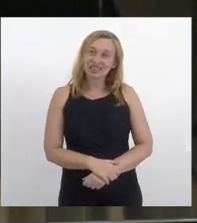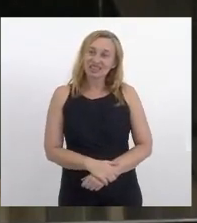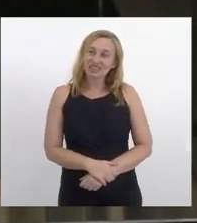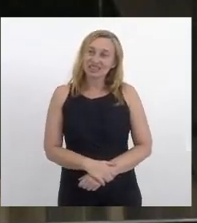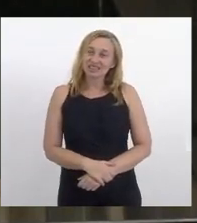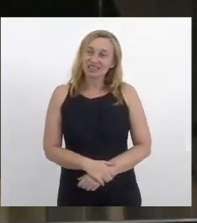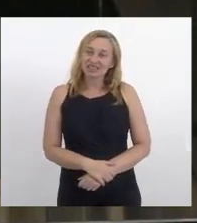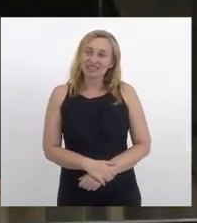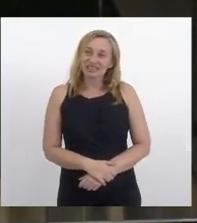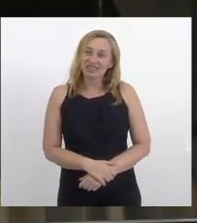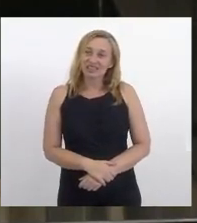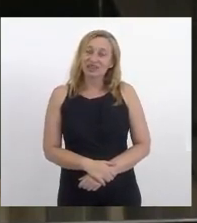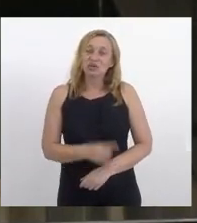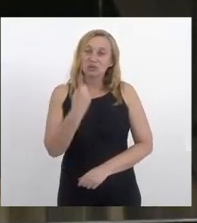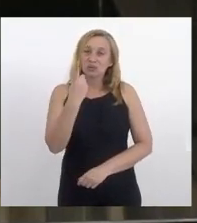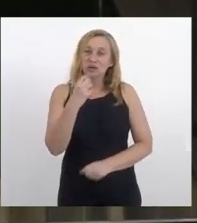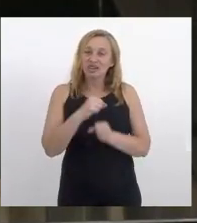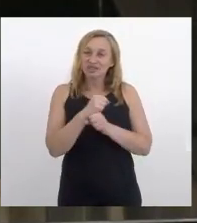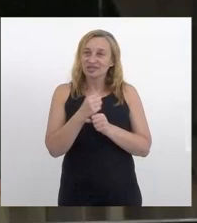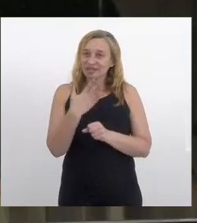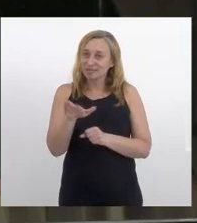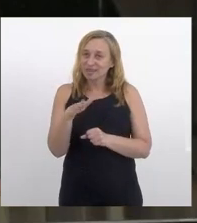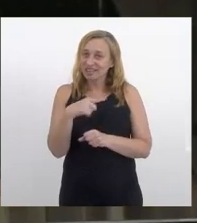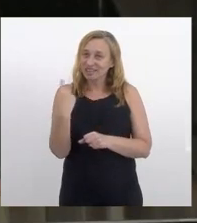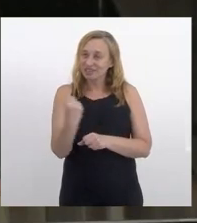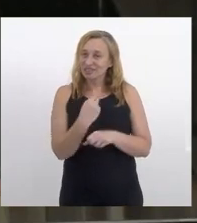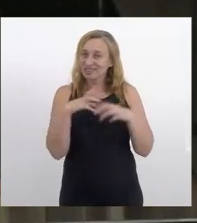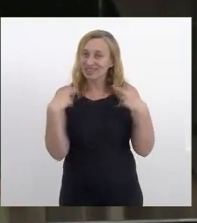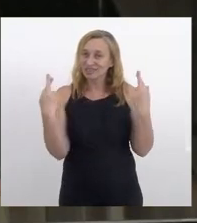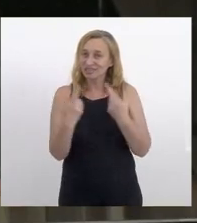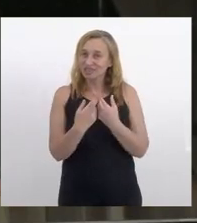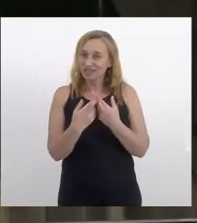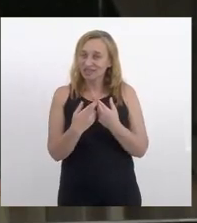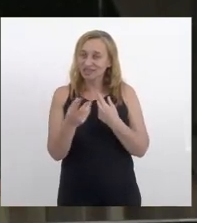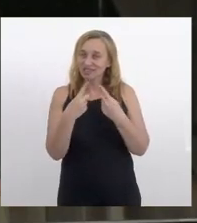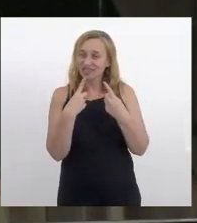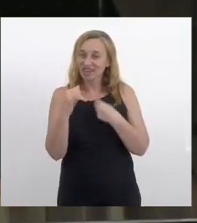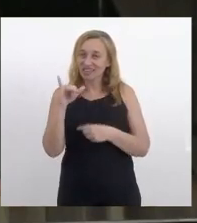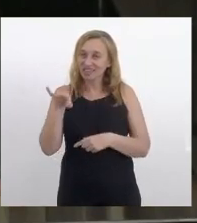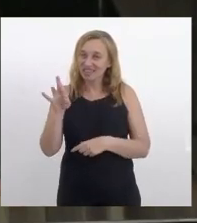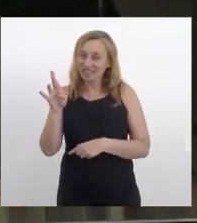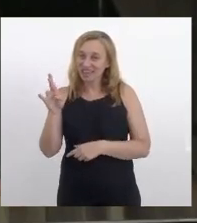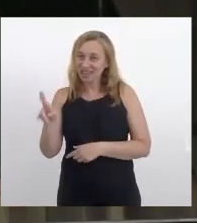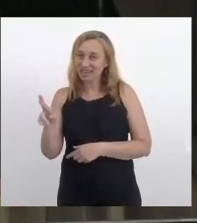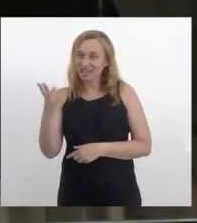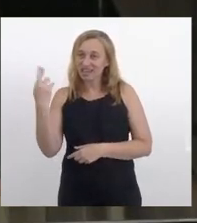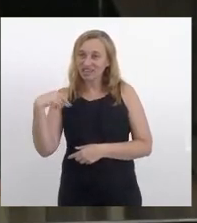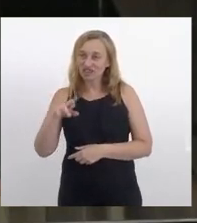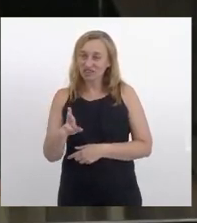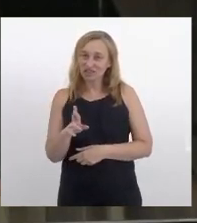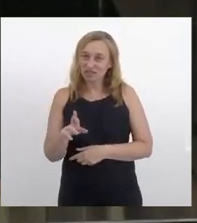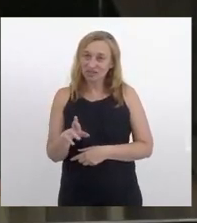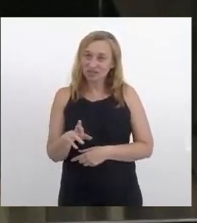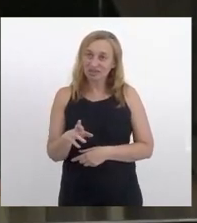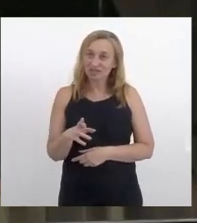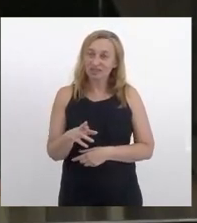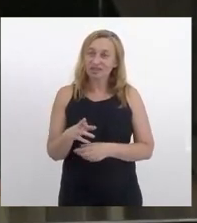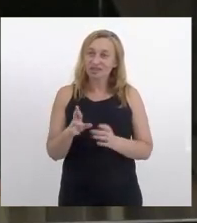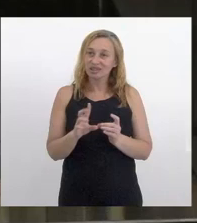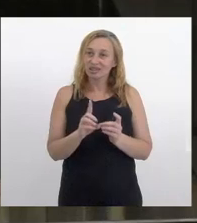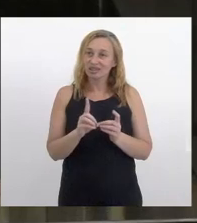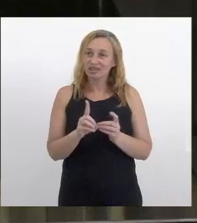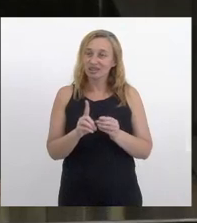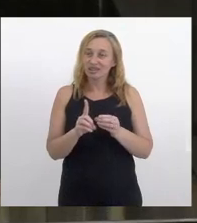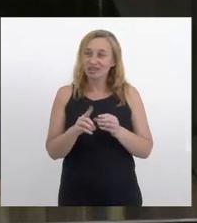nesse um ano e meio, as nossas reuniões do diálogo interreligioso e ecumênico têm sido à distância,